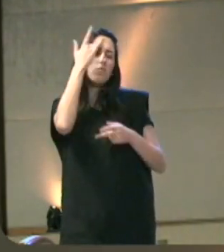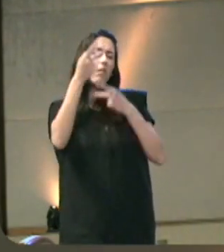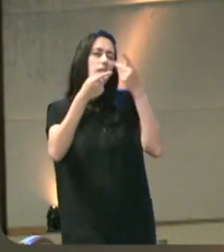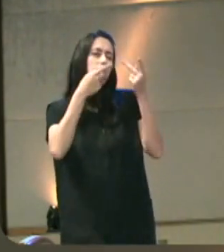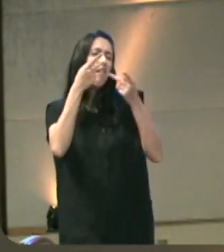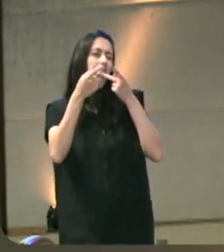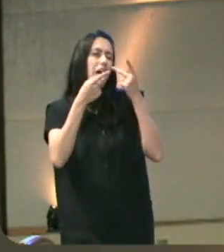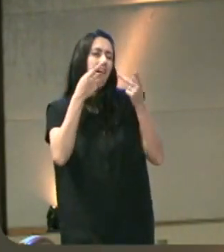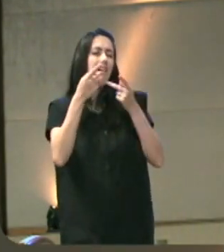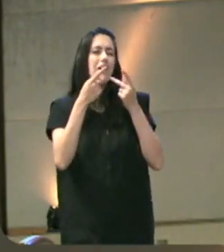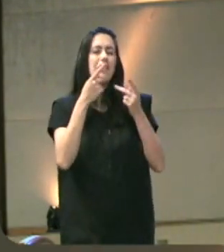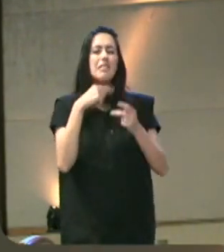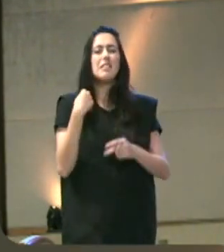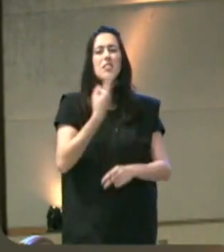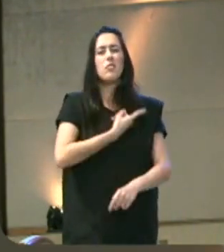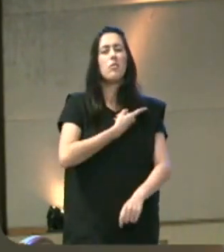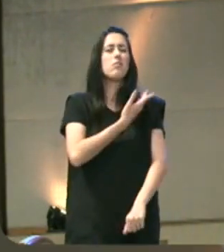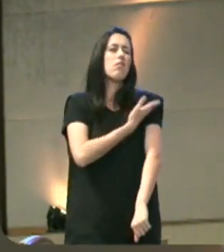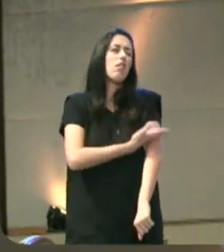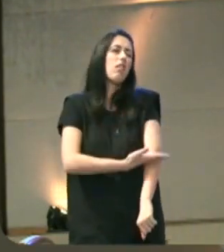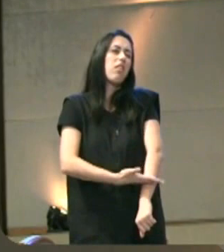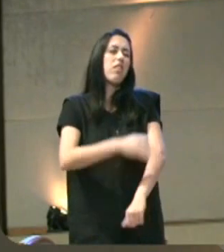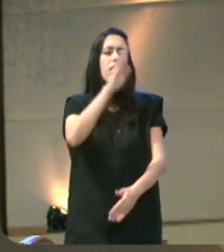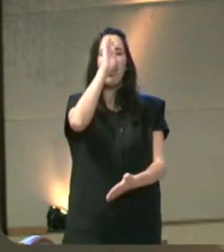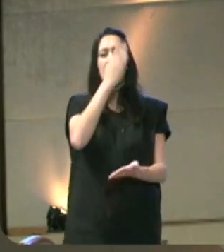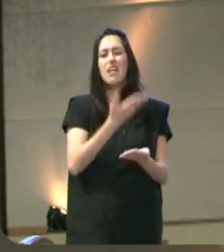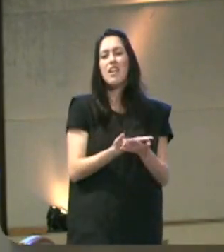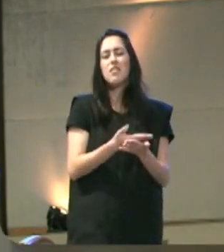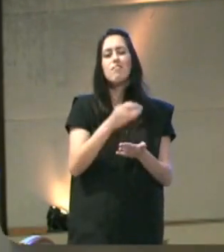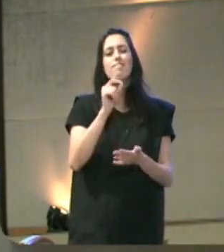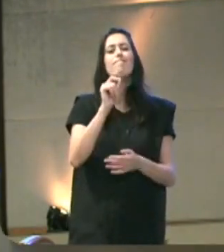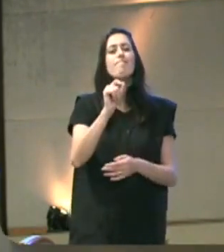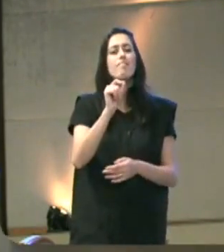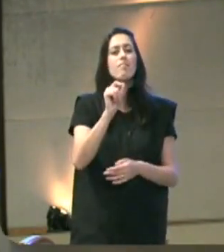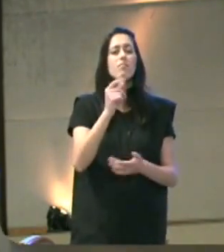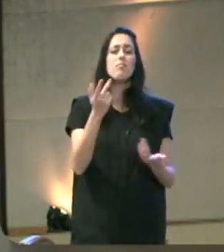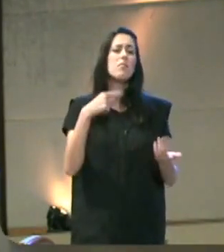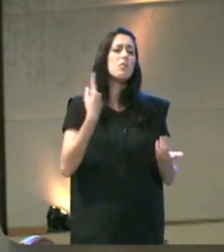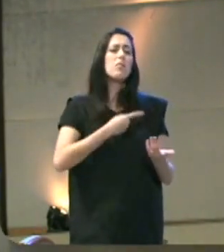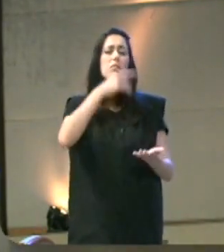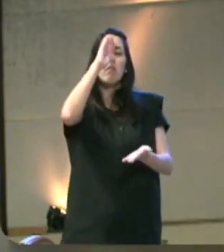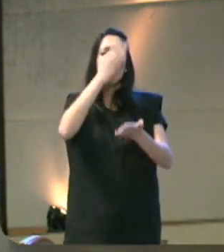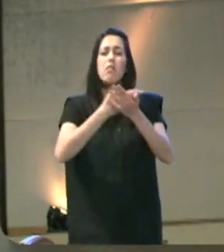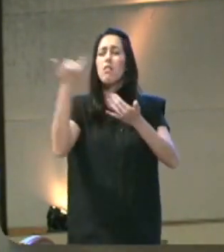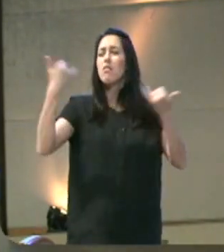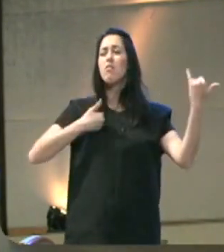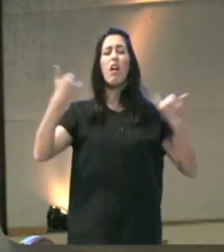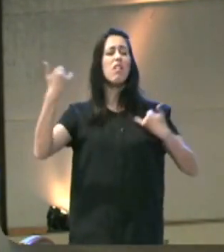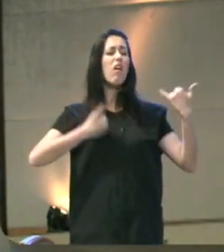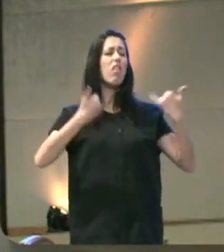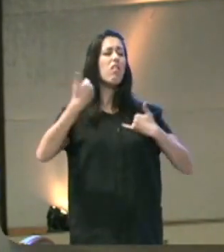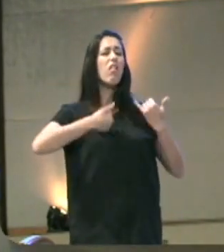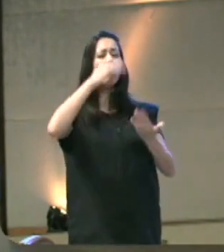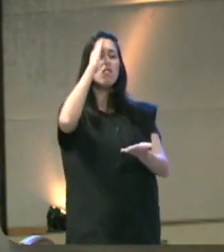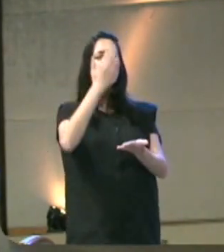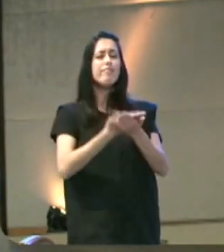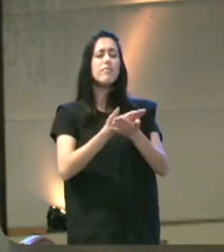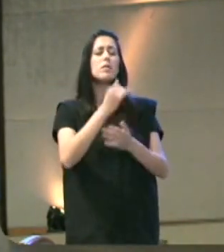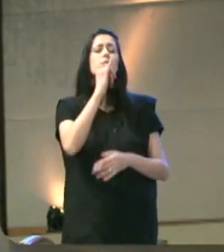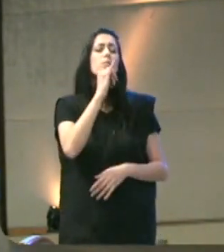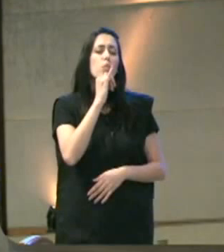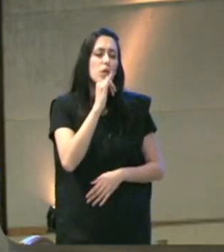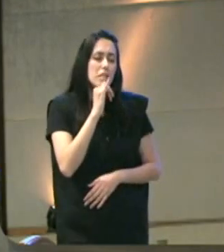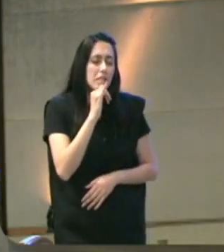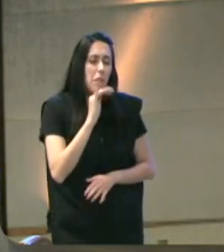postulados, que a gente começa a acreditar neles, sem ter base nenhuma. Por exemplo, tem